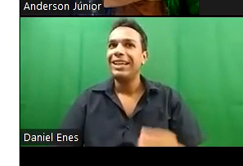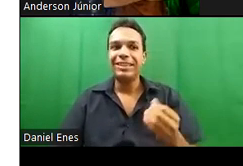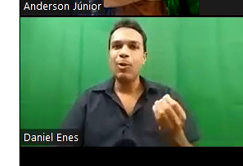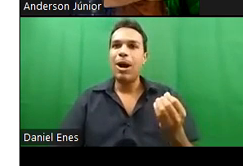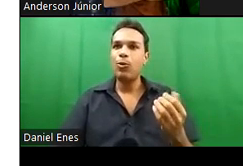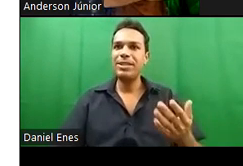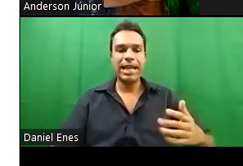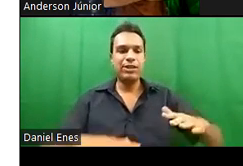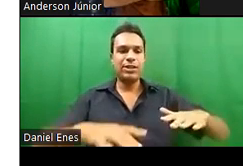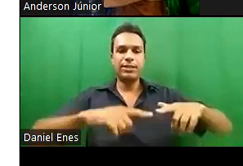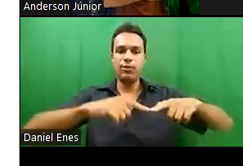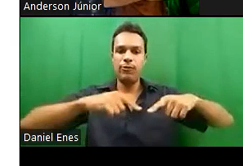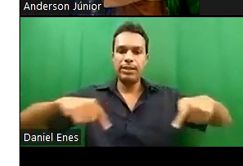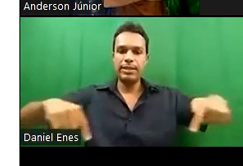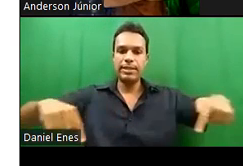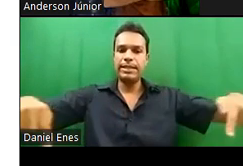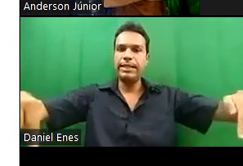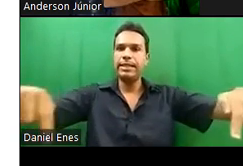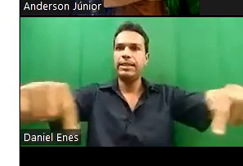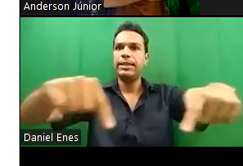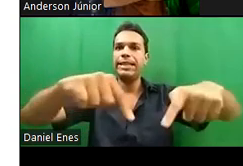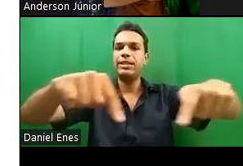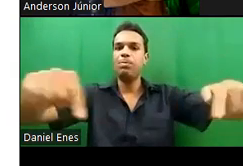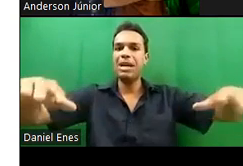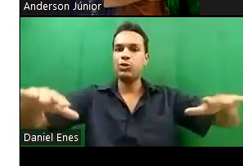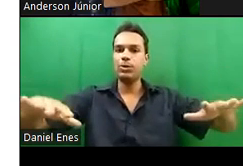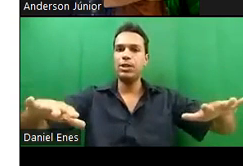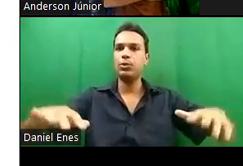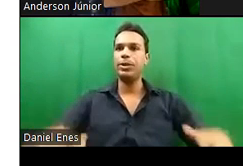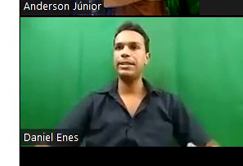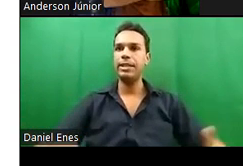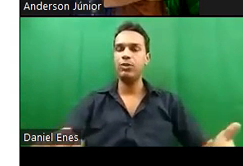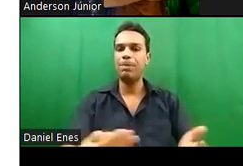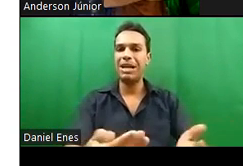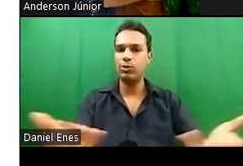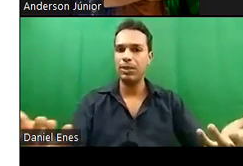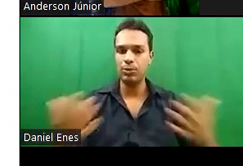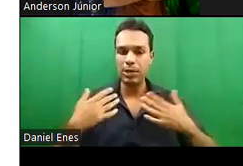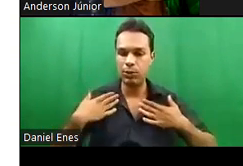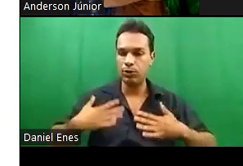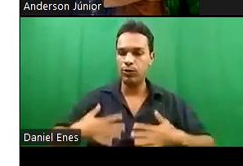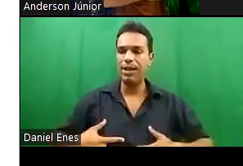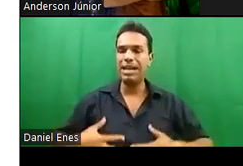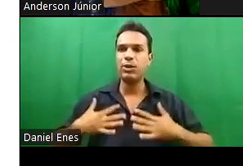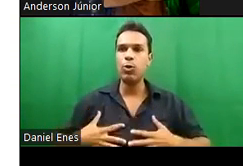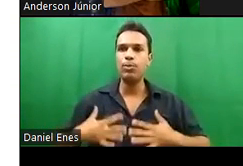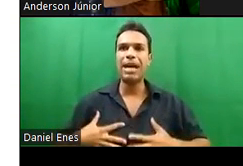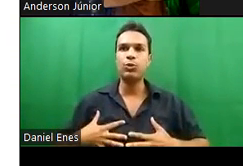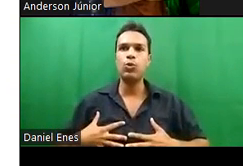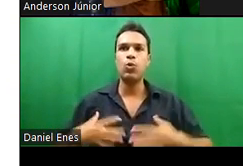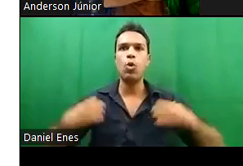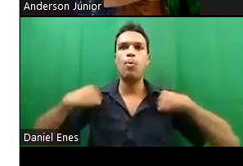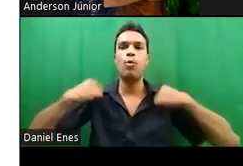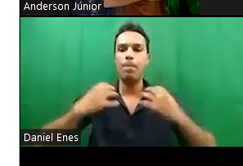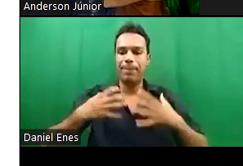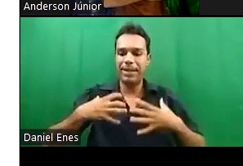Então, alguns sinais que são feitos aqui, nesse espaço neutro, o que seria o espaço neutro? É quando eu não faço em contato